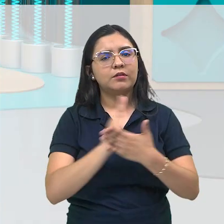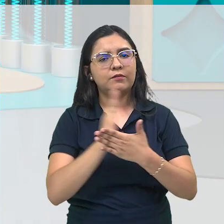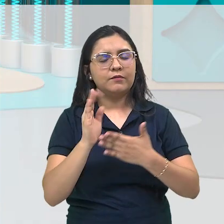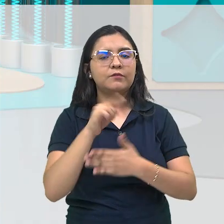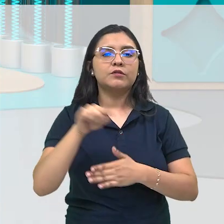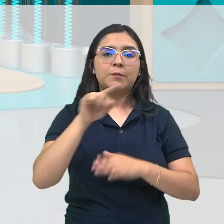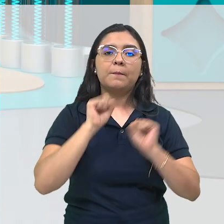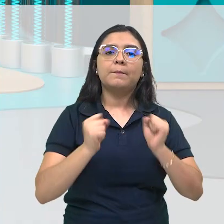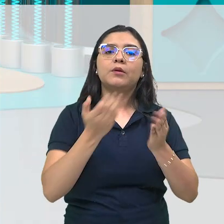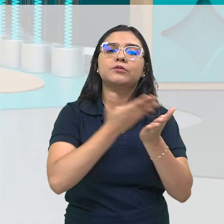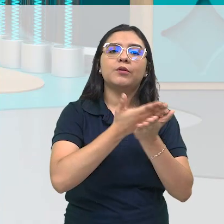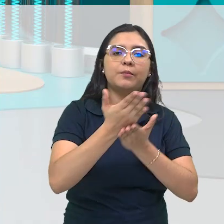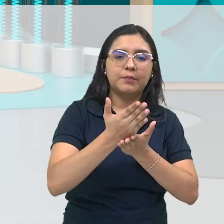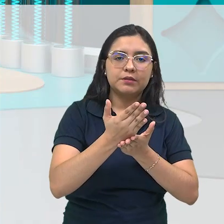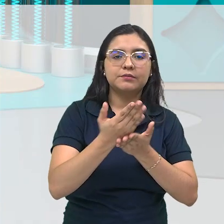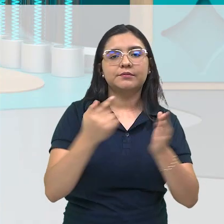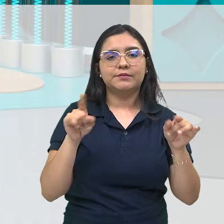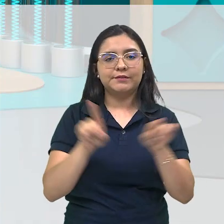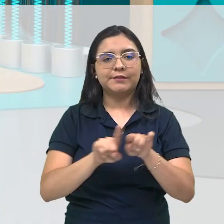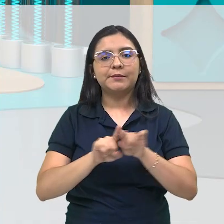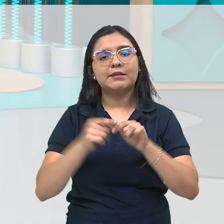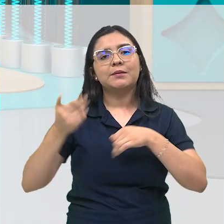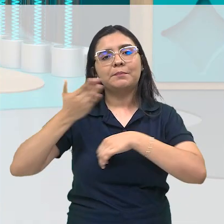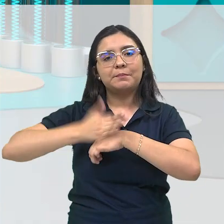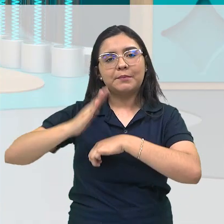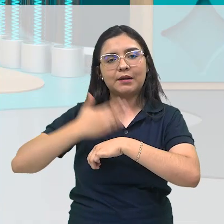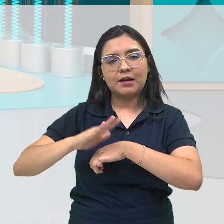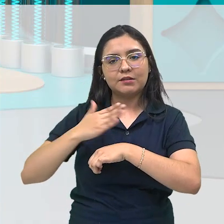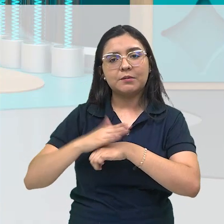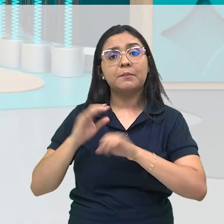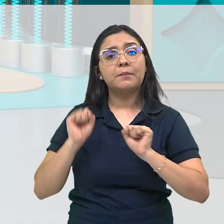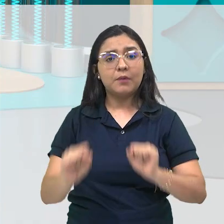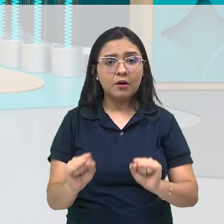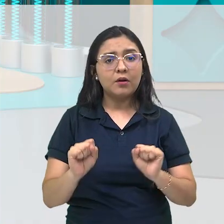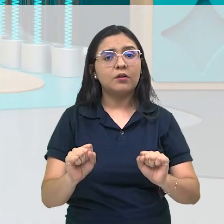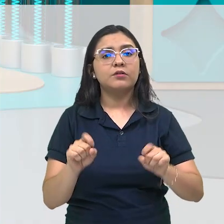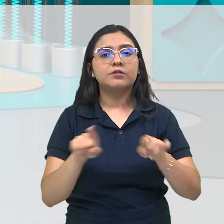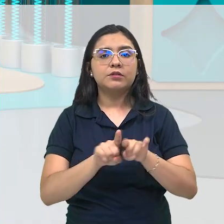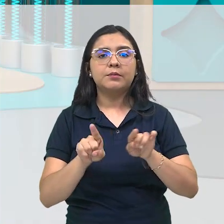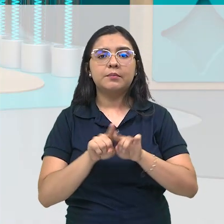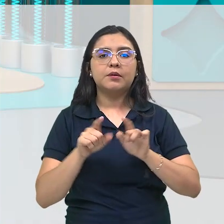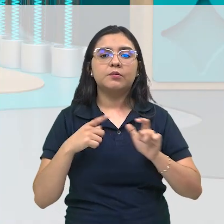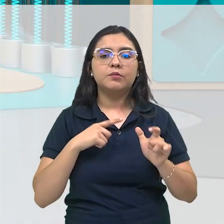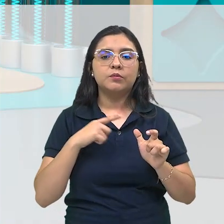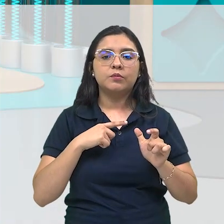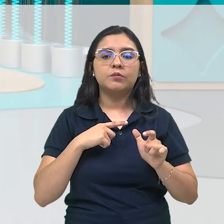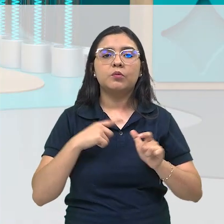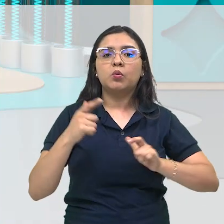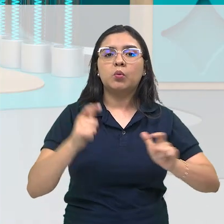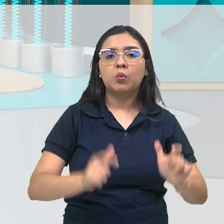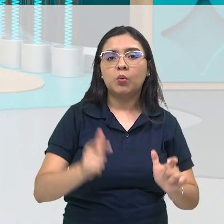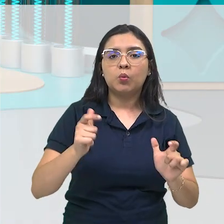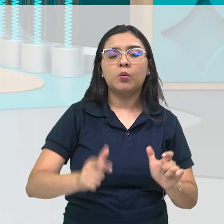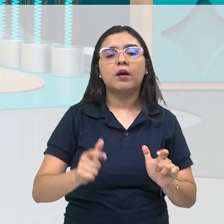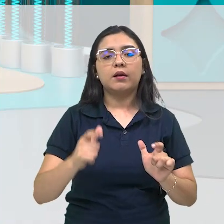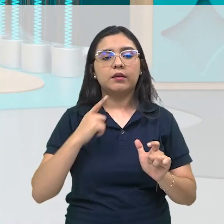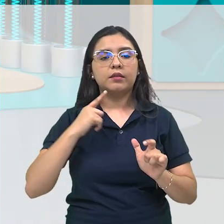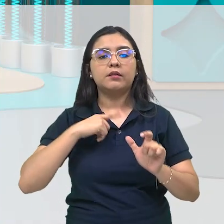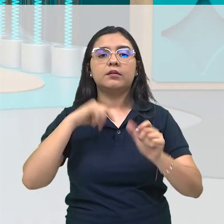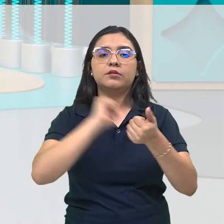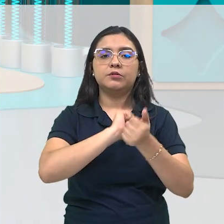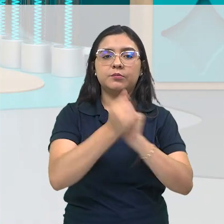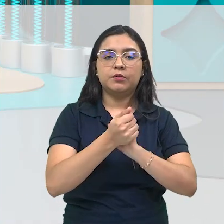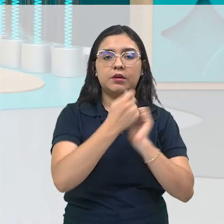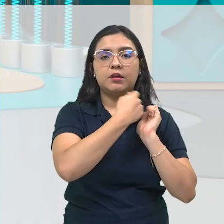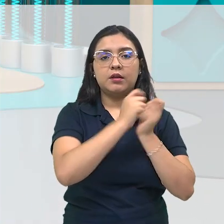possam iniciar, né? E essa prática, de repente, se tornar um lugar, um polo de beisebol aqui